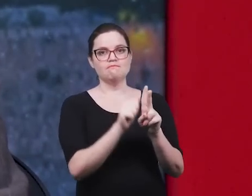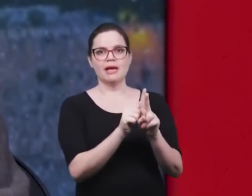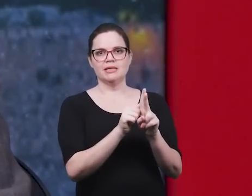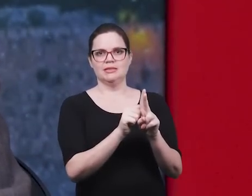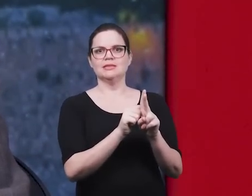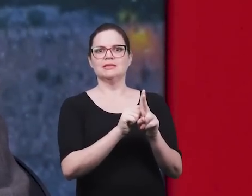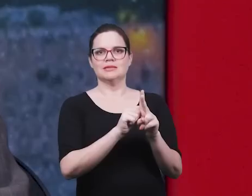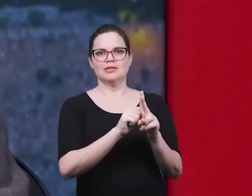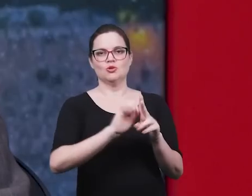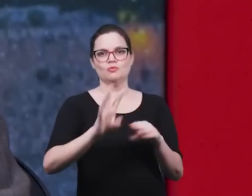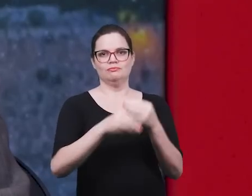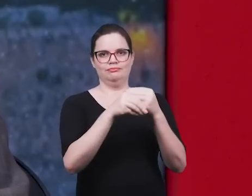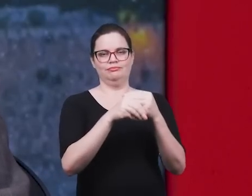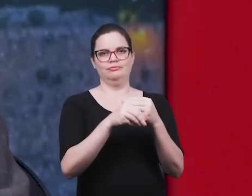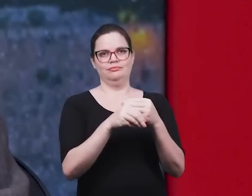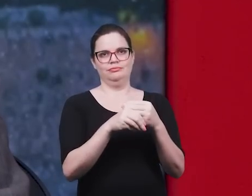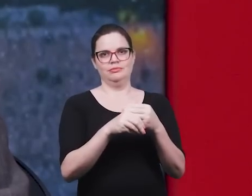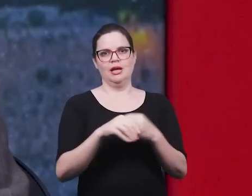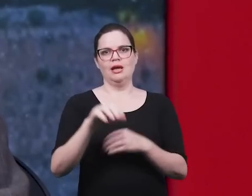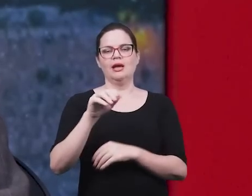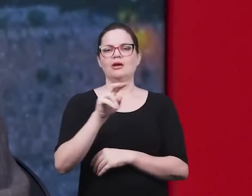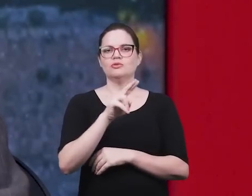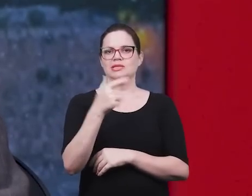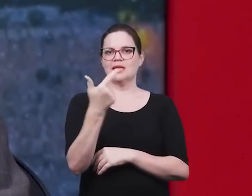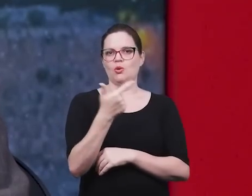adicional. Adar 2 é o